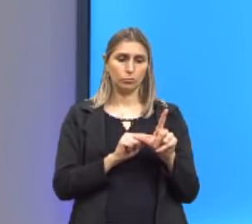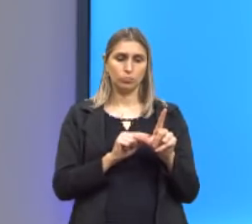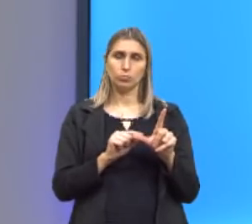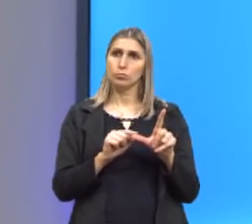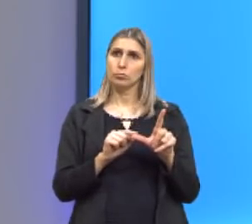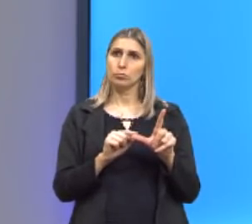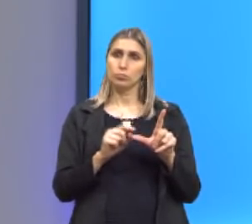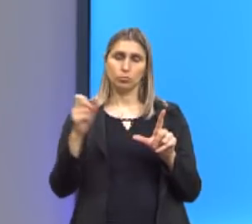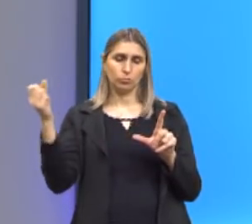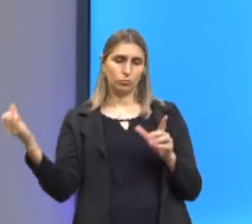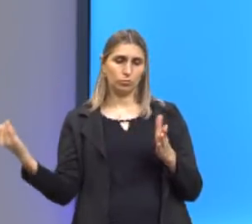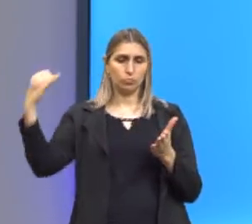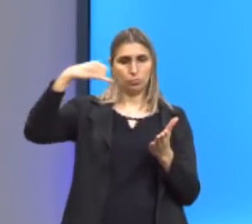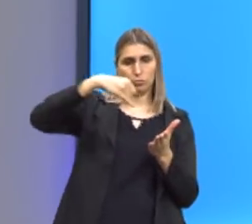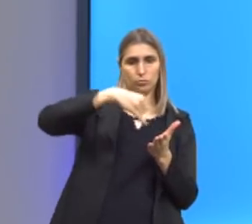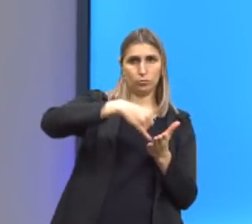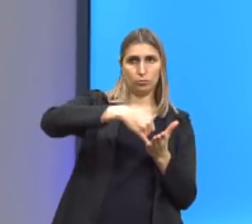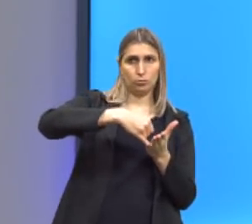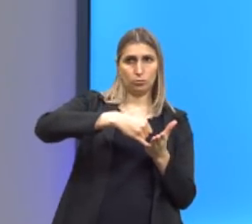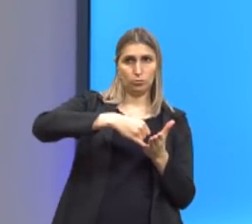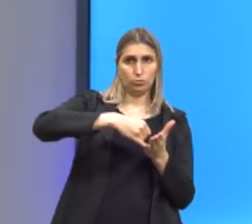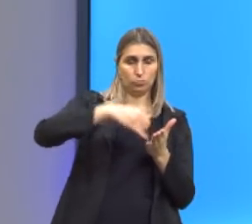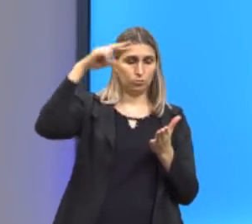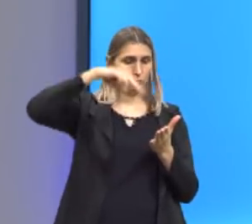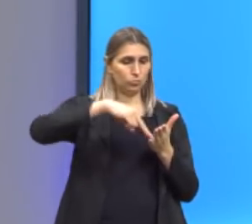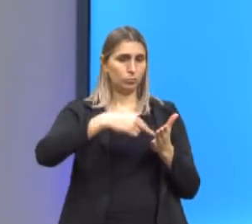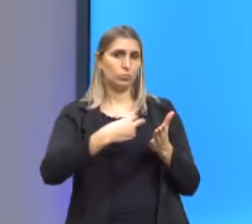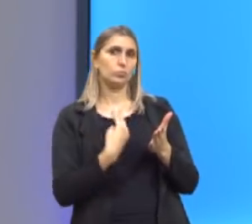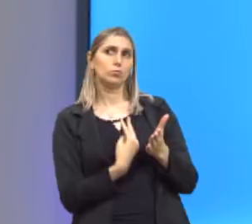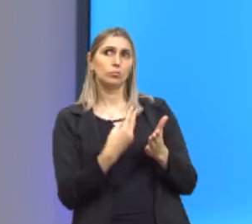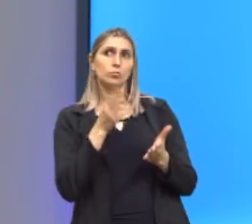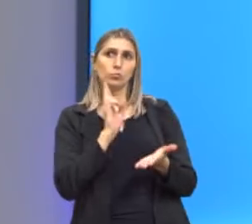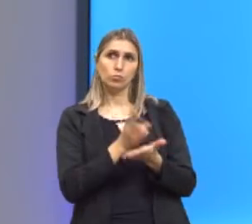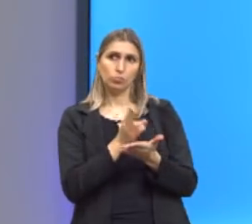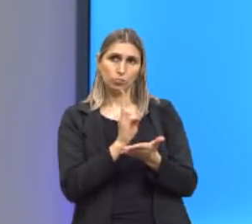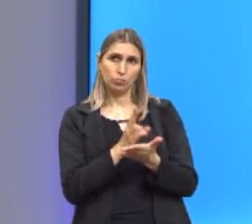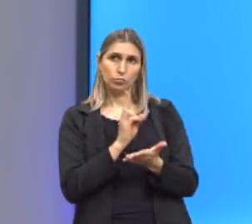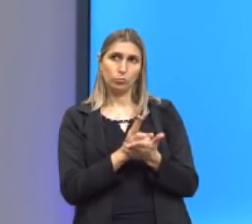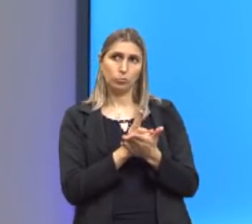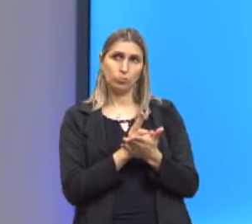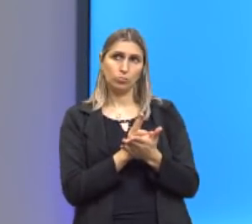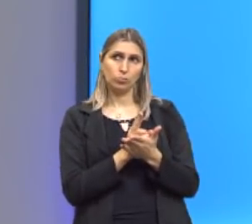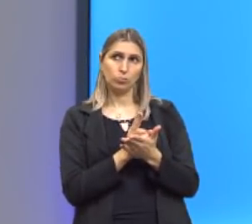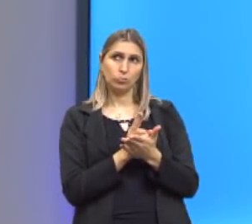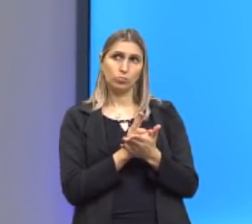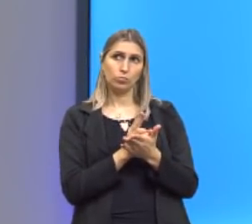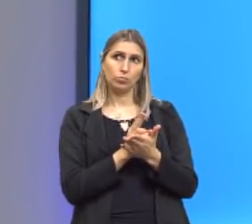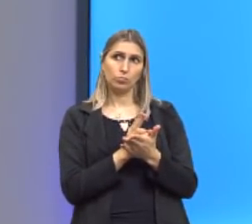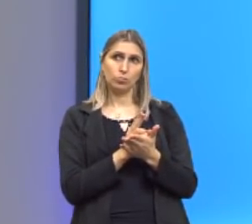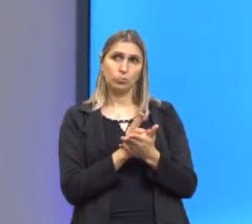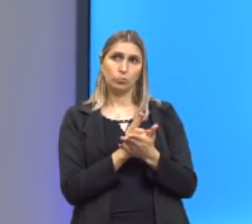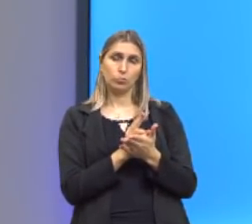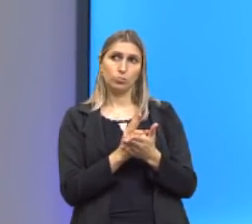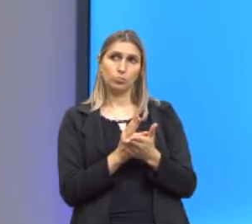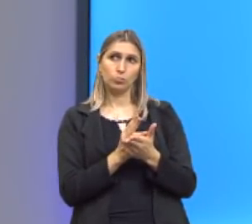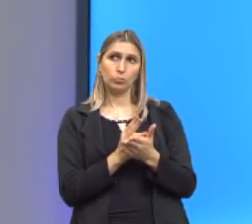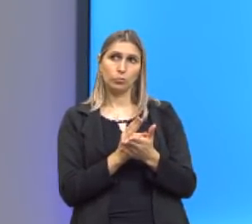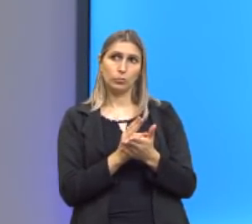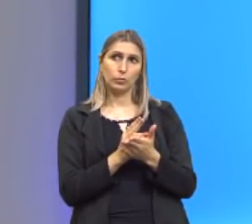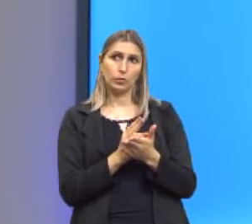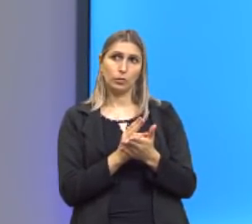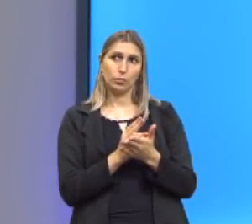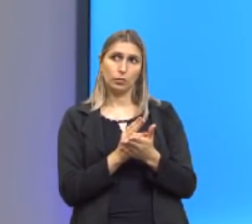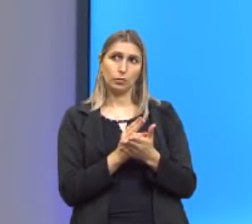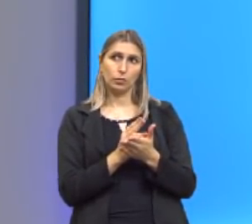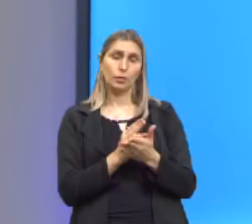entre o raio incidente e o raio refletido, eles são mantidos, né? Então, a lei da reflexão, na verdade, eu falei primeira da ótica geométrica, mas é a primeira